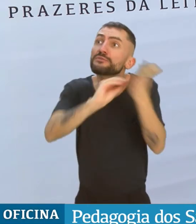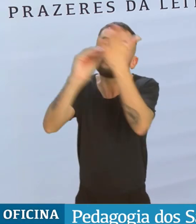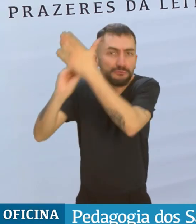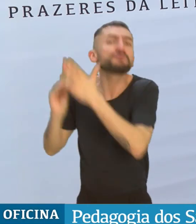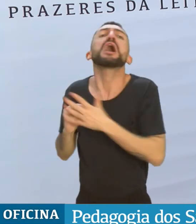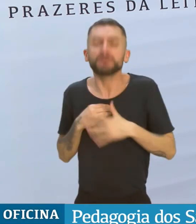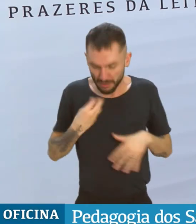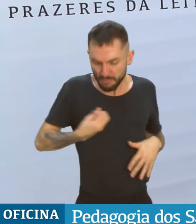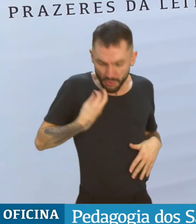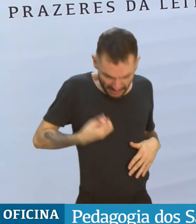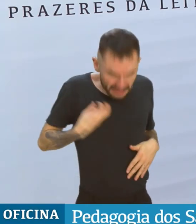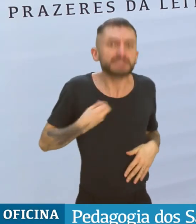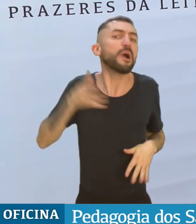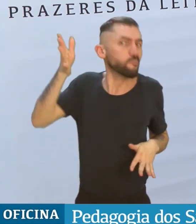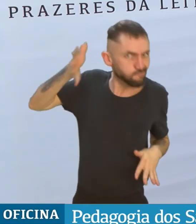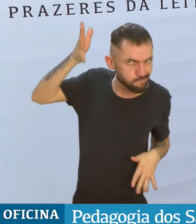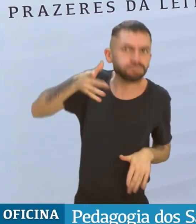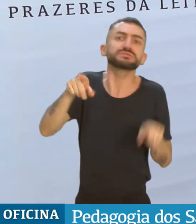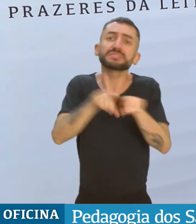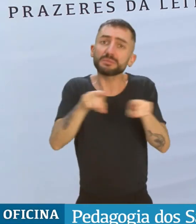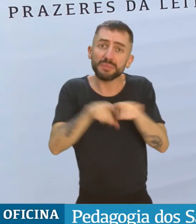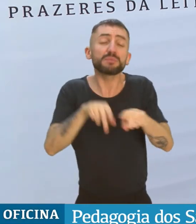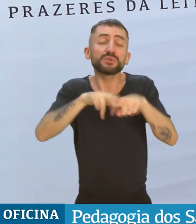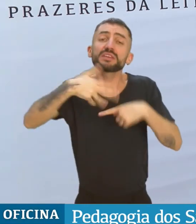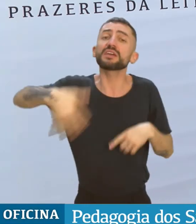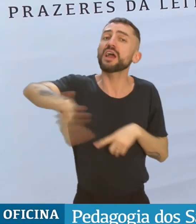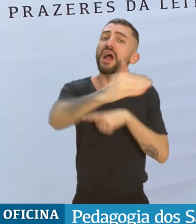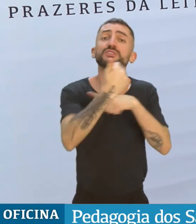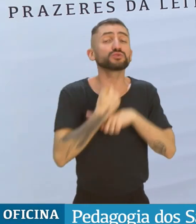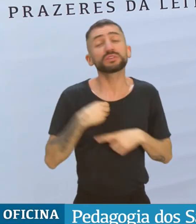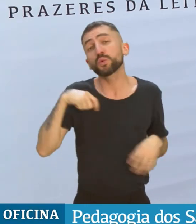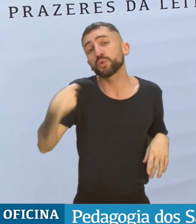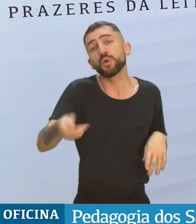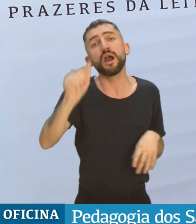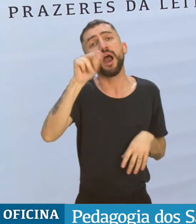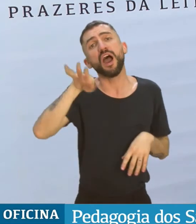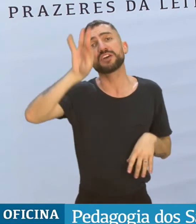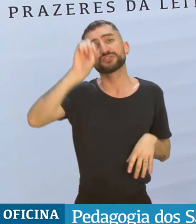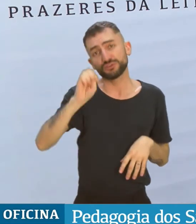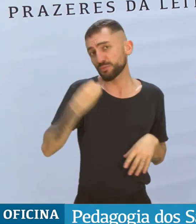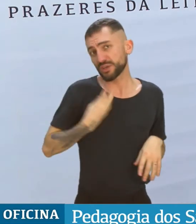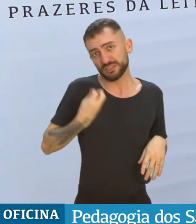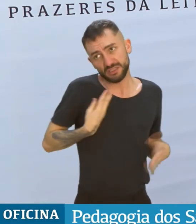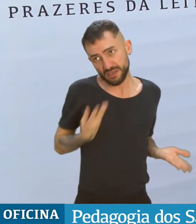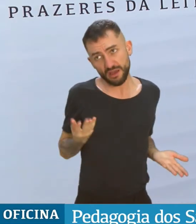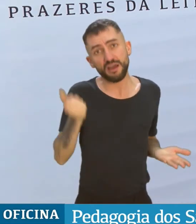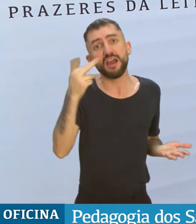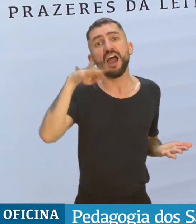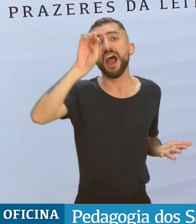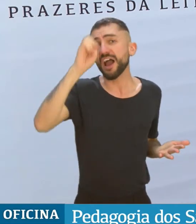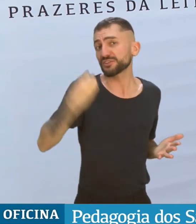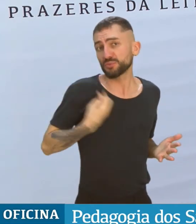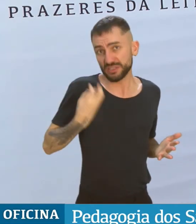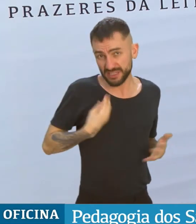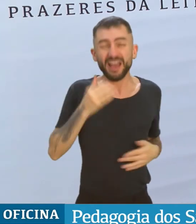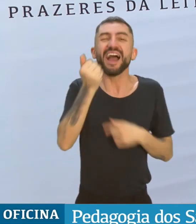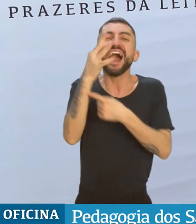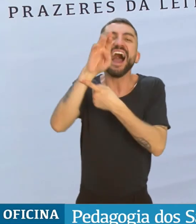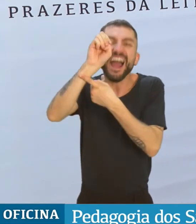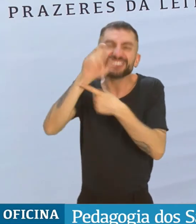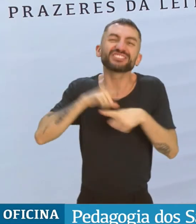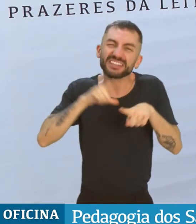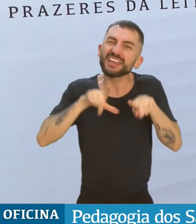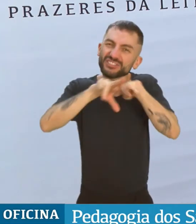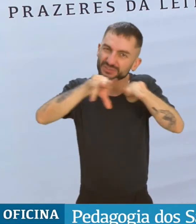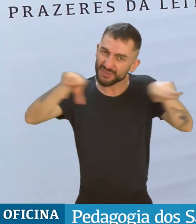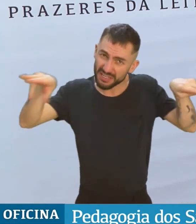esse momento que a gente vive, tudo isso é arte poética. Eu acho que é um outro tipo de arte. Tem vários tipos de arte, né? Tem a